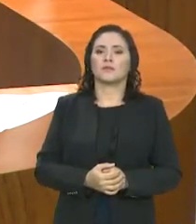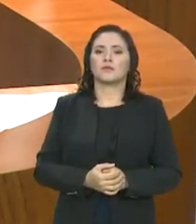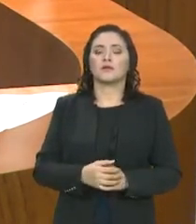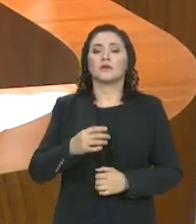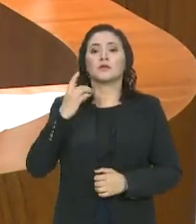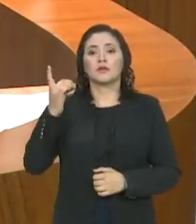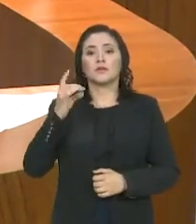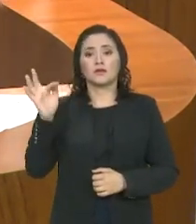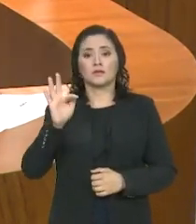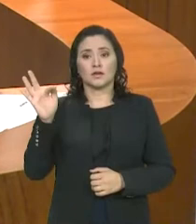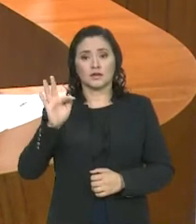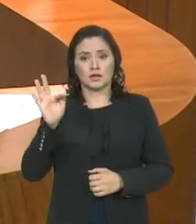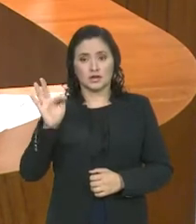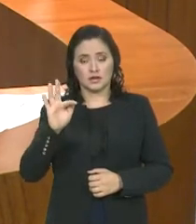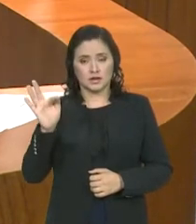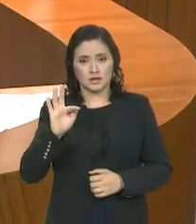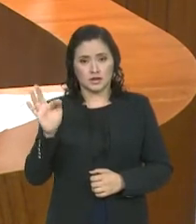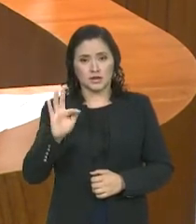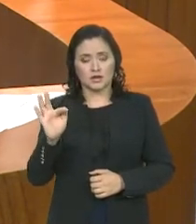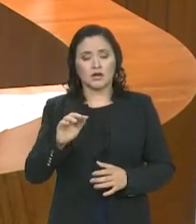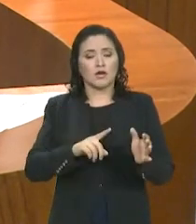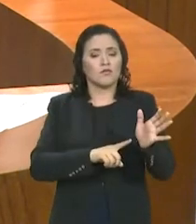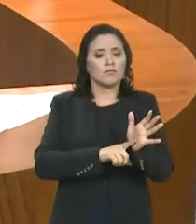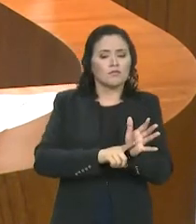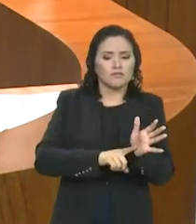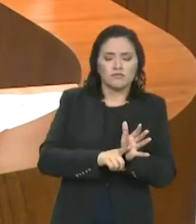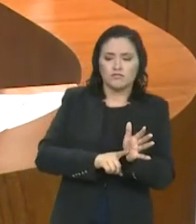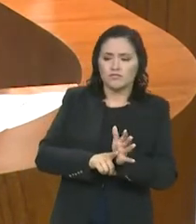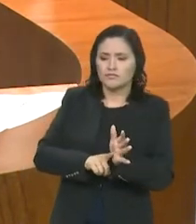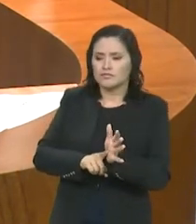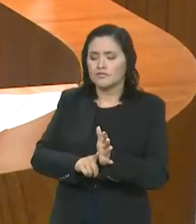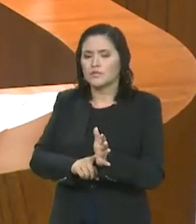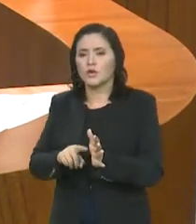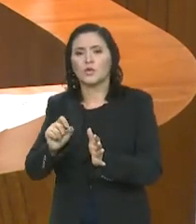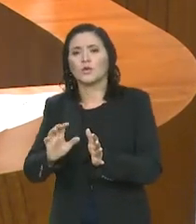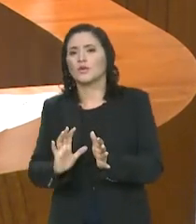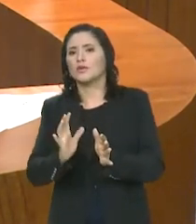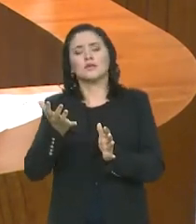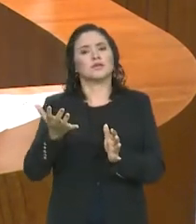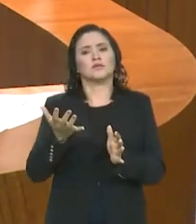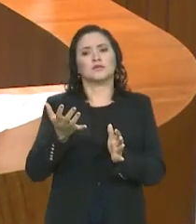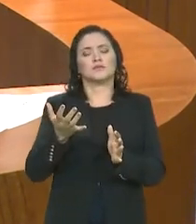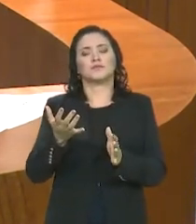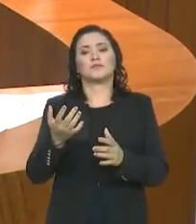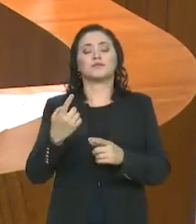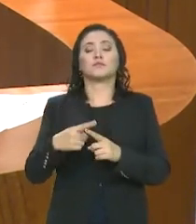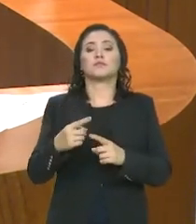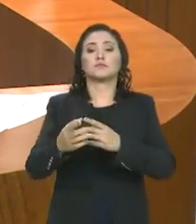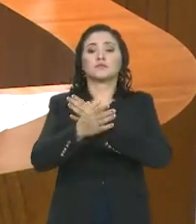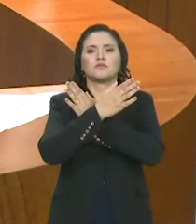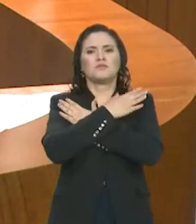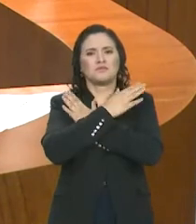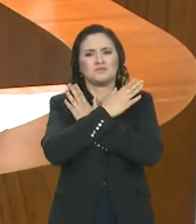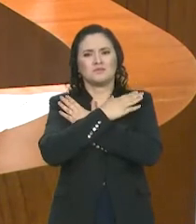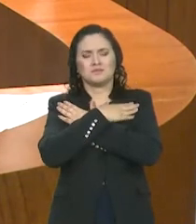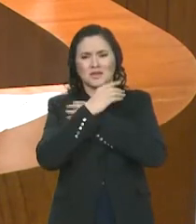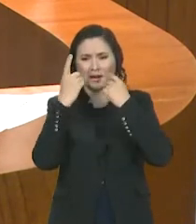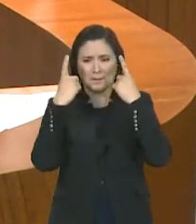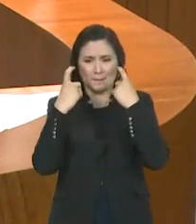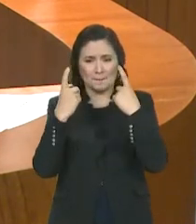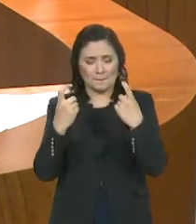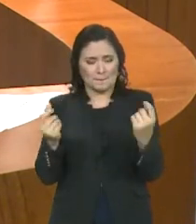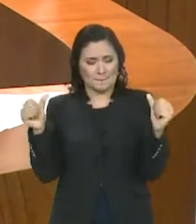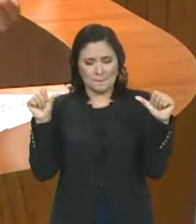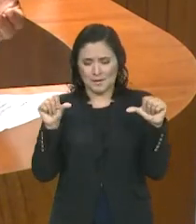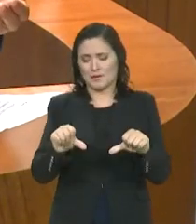Maranhão, o aumento da criminalidade, o baixo efetivo e apresentar soluções para o problema da falta de segurança